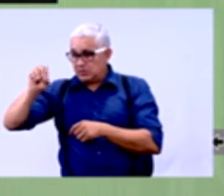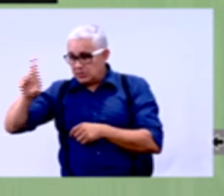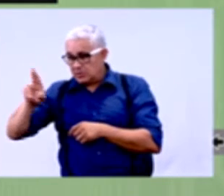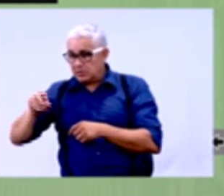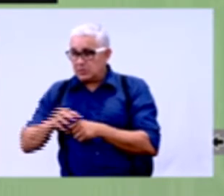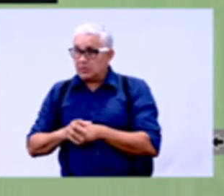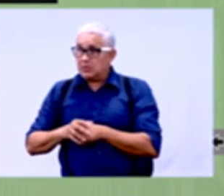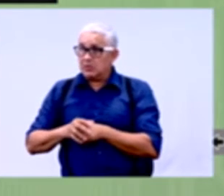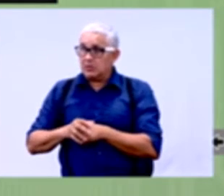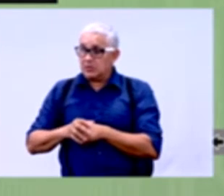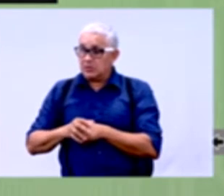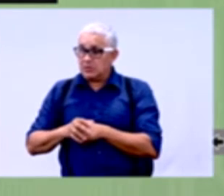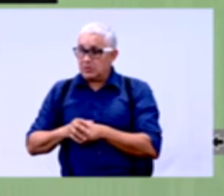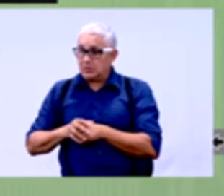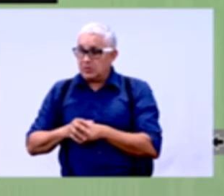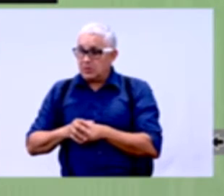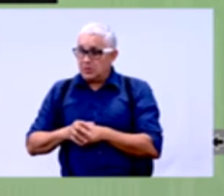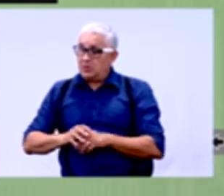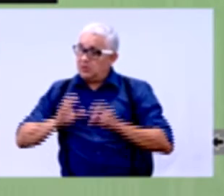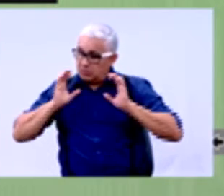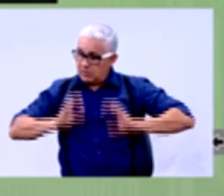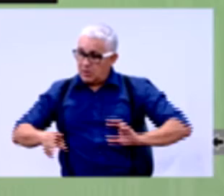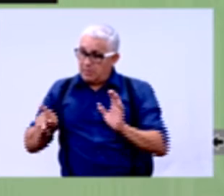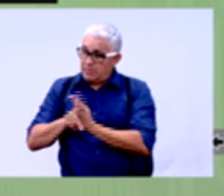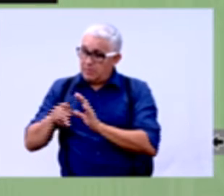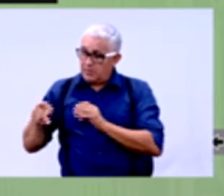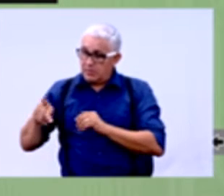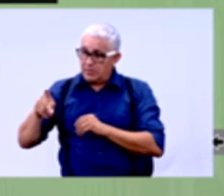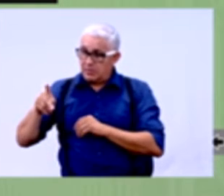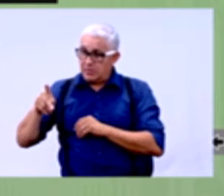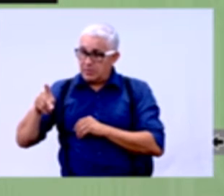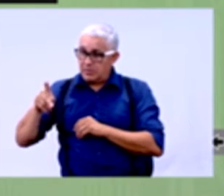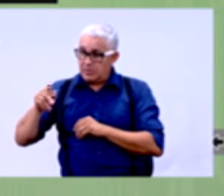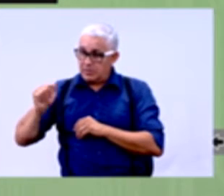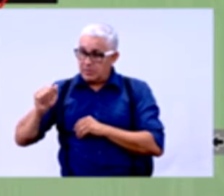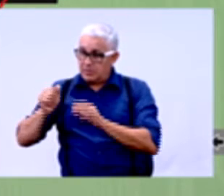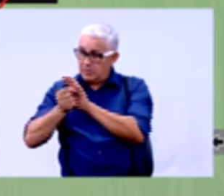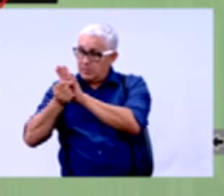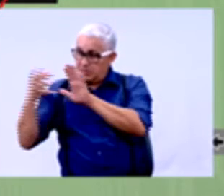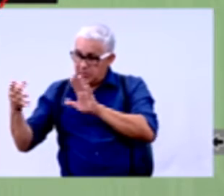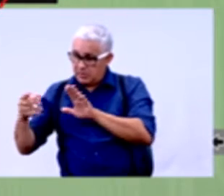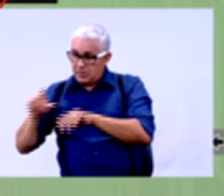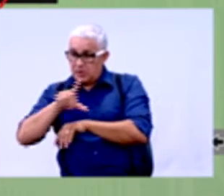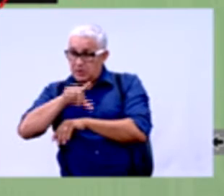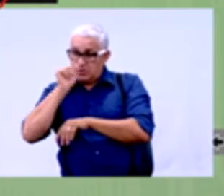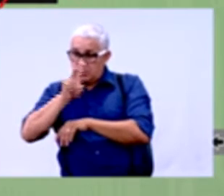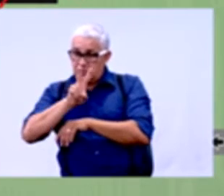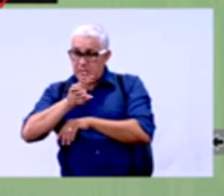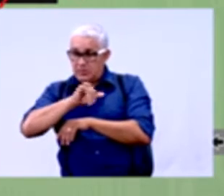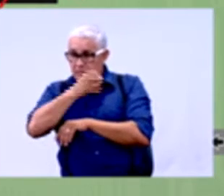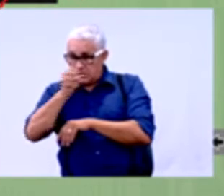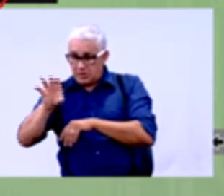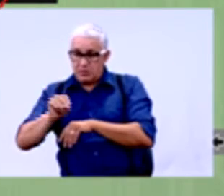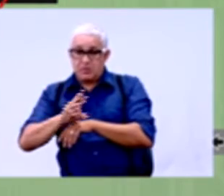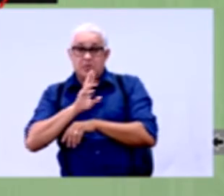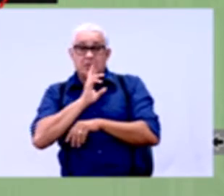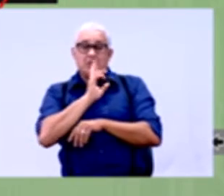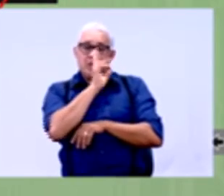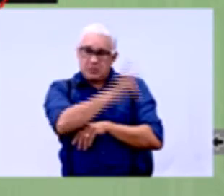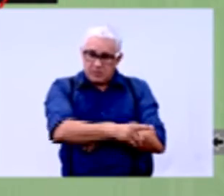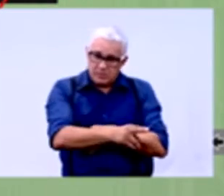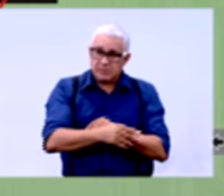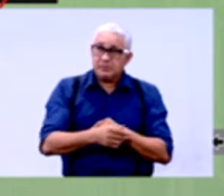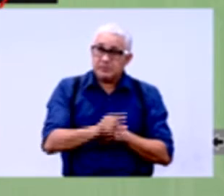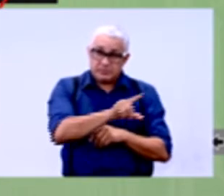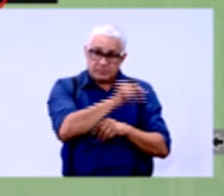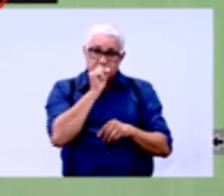define o comportamento da aplicação e seleciona a visão para a resposta. E aí,